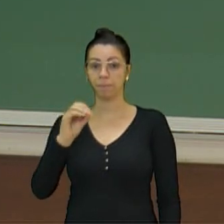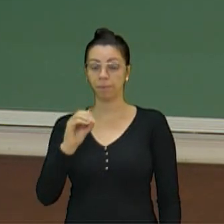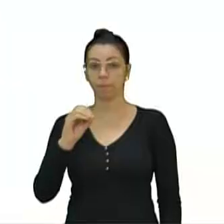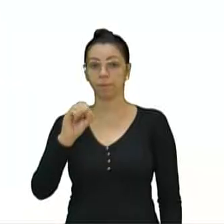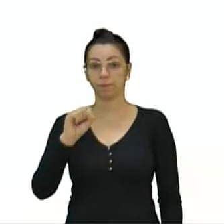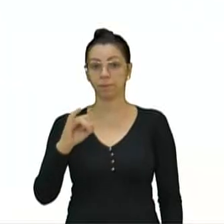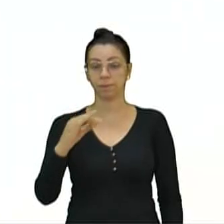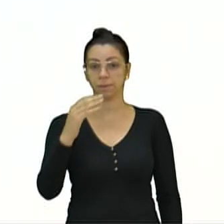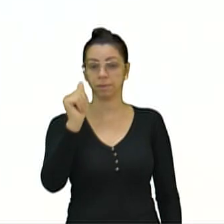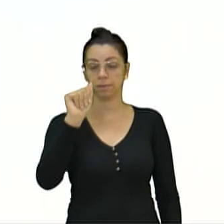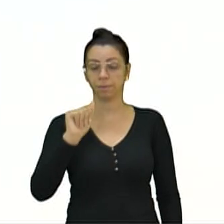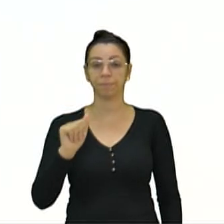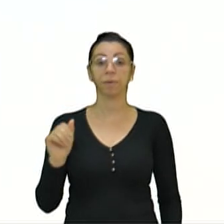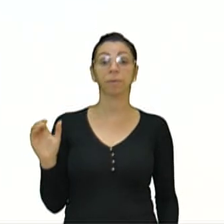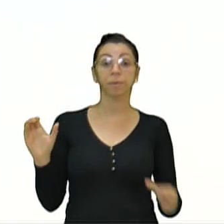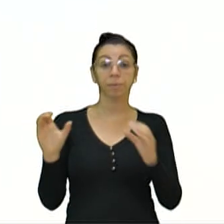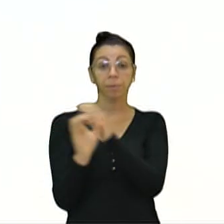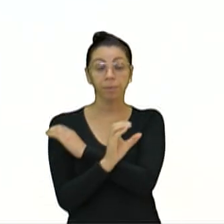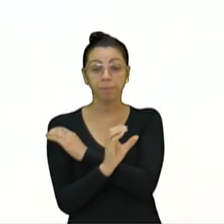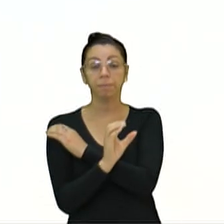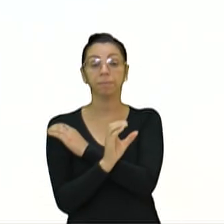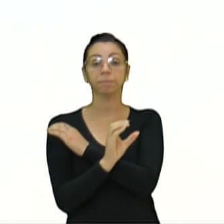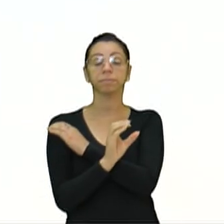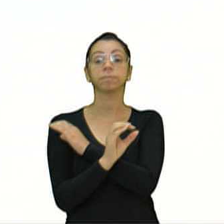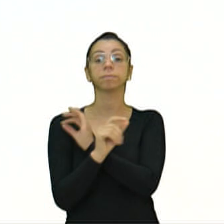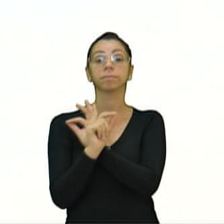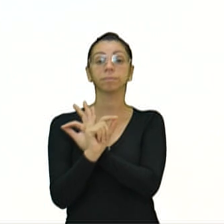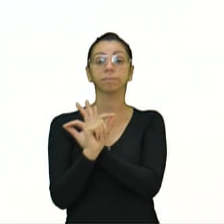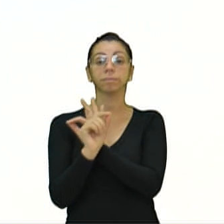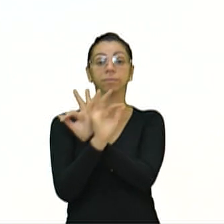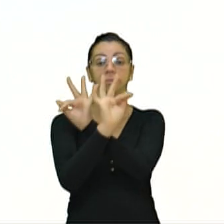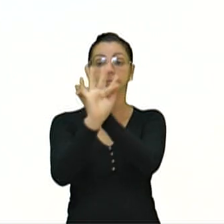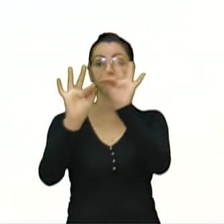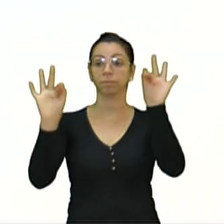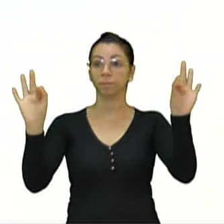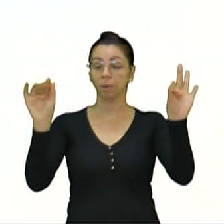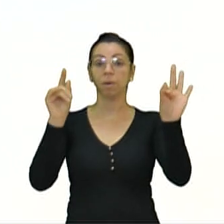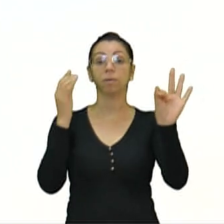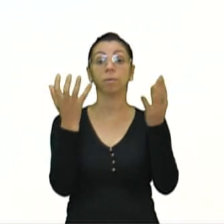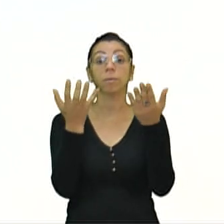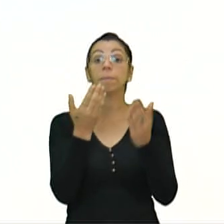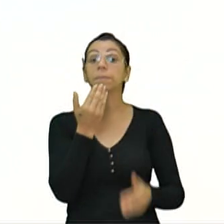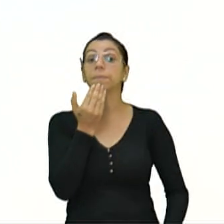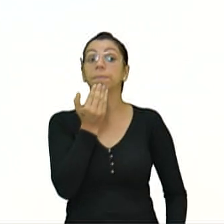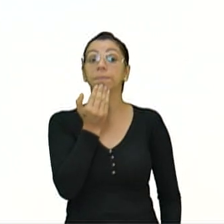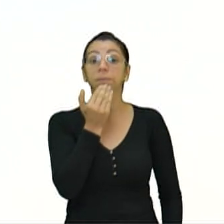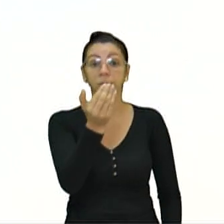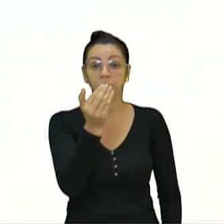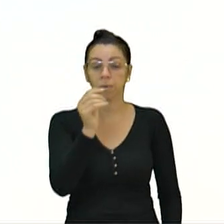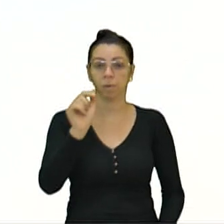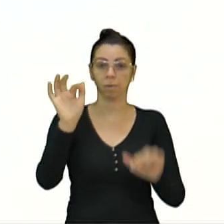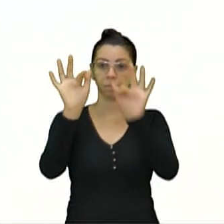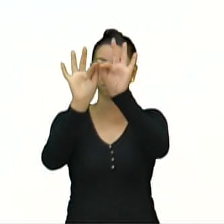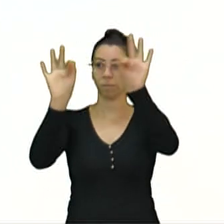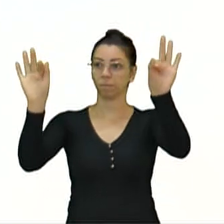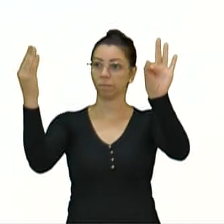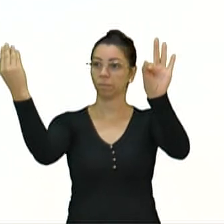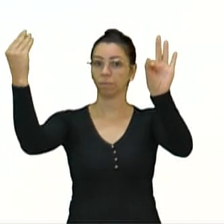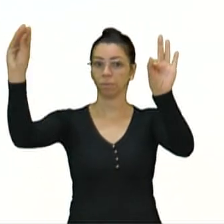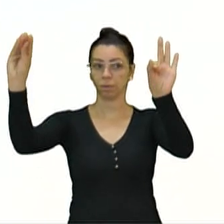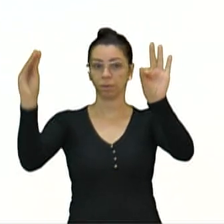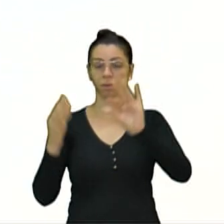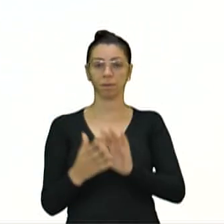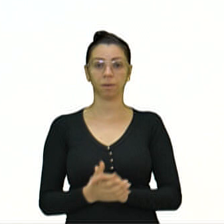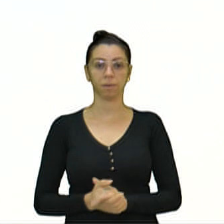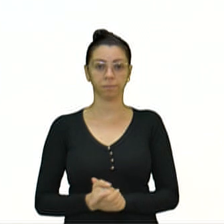Eu quero que vocês completem essas frases, só que vocês terão que completá-las com o que eu estou pedindo. O que que eu quero dizer? Olha só. I like